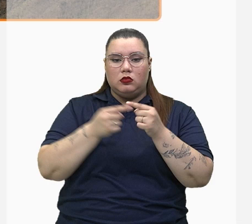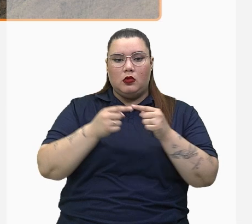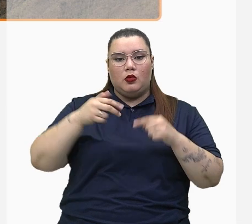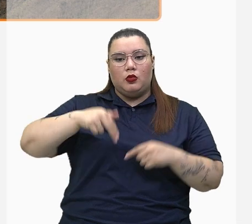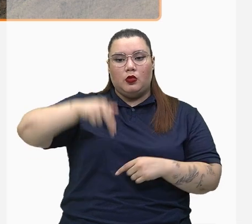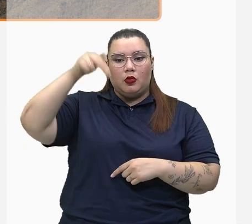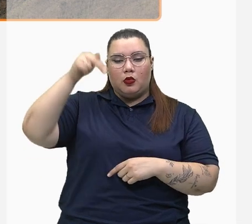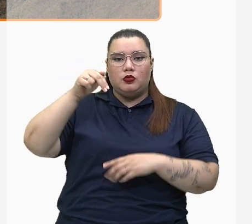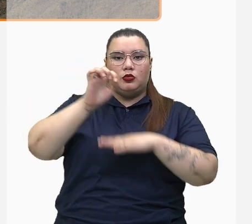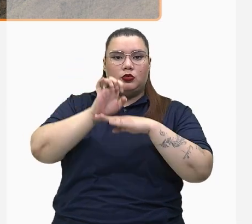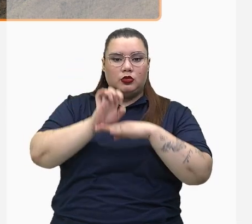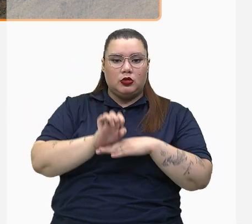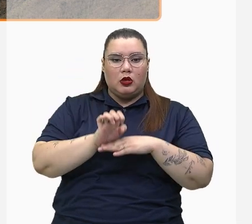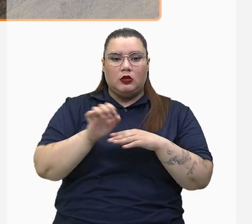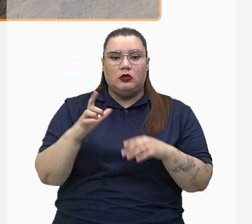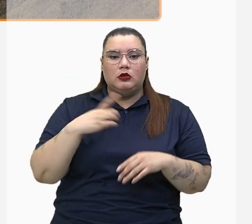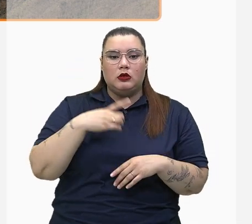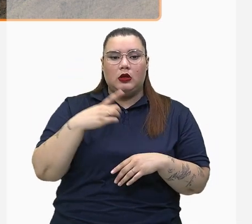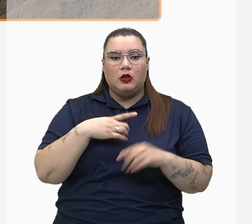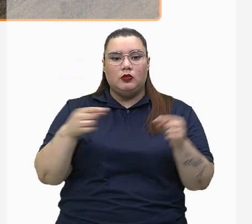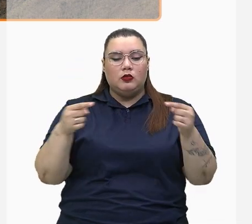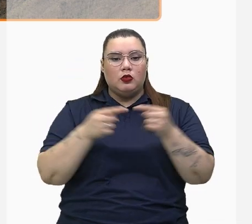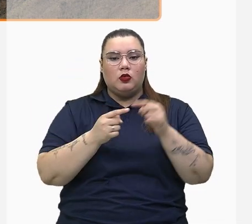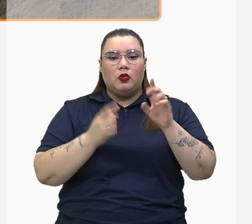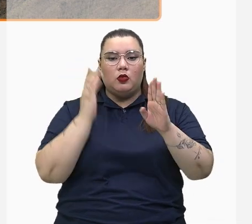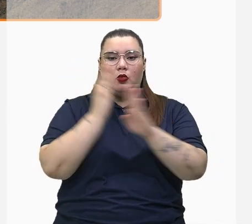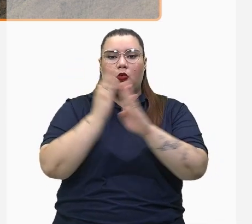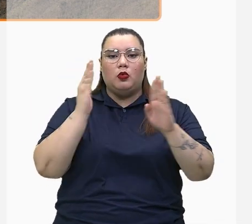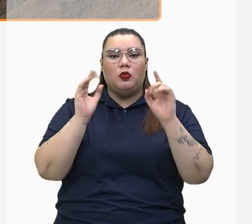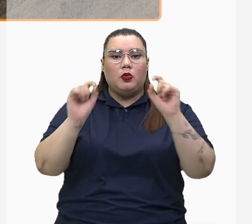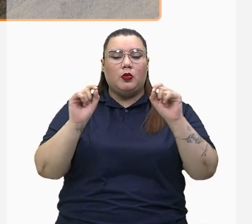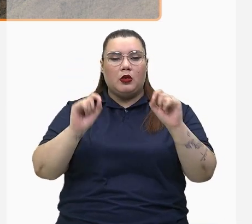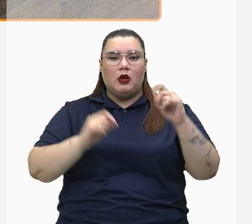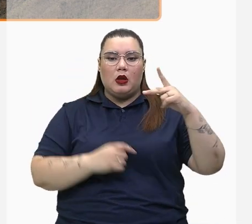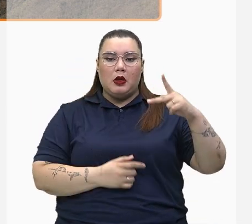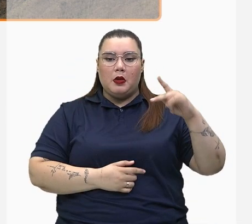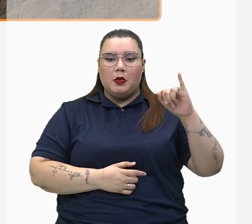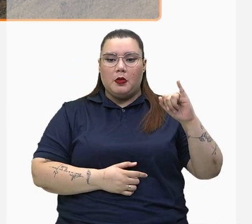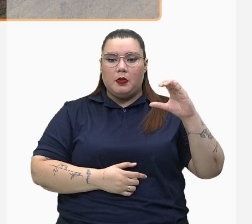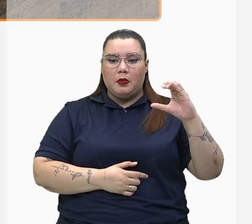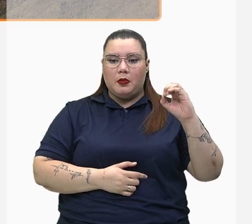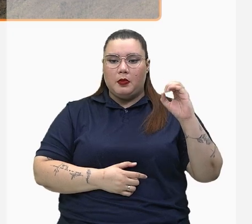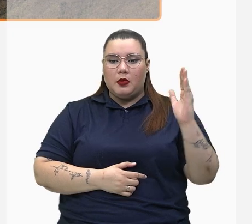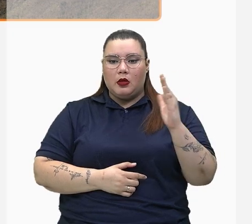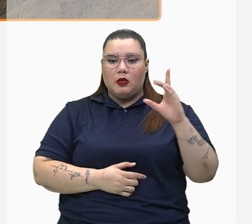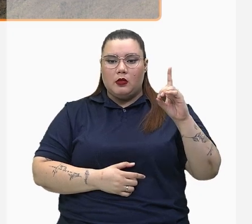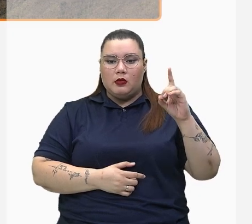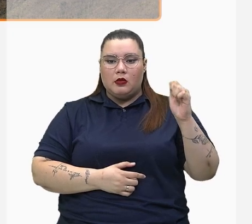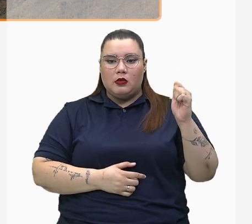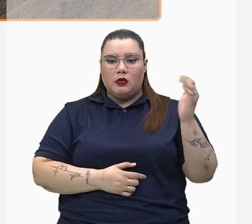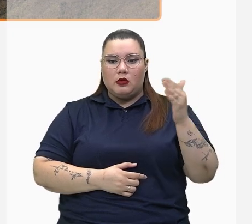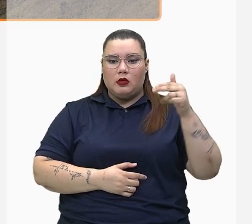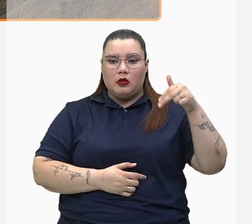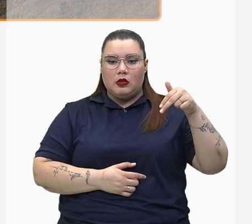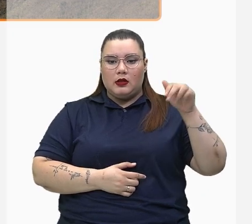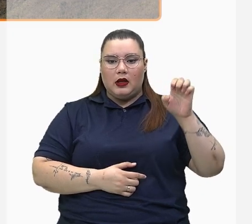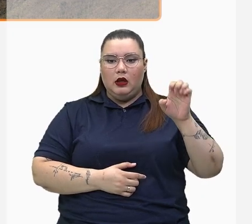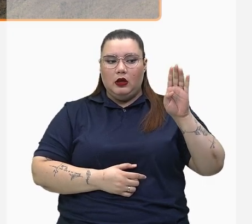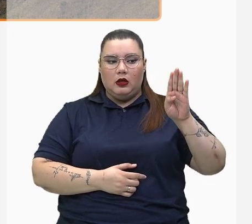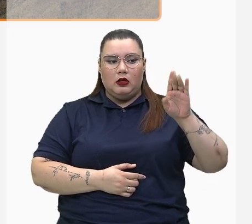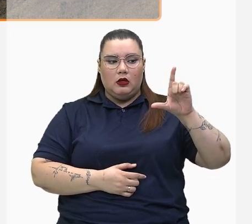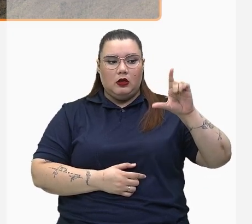do estado, nós vamos encontrar o Pico da Neblina, que é o ponto mais elevado do